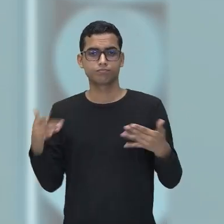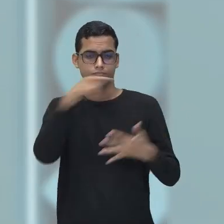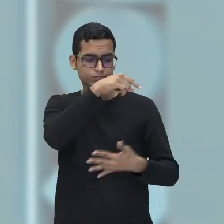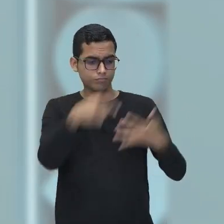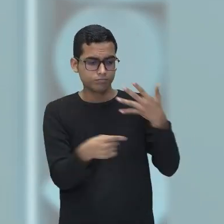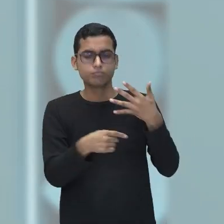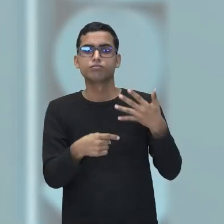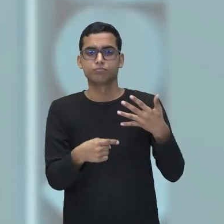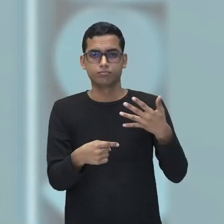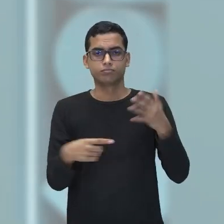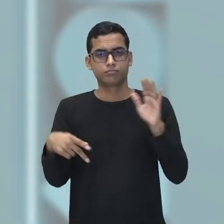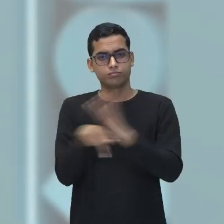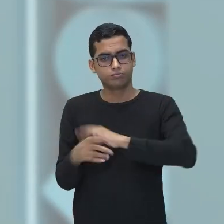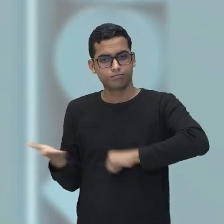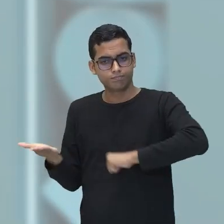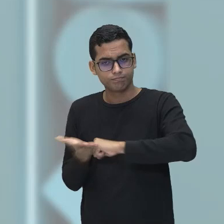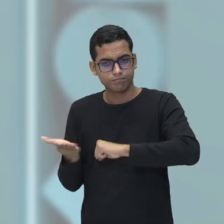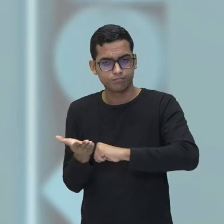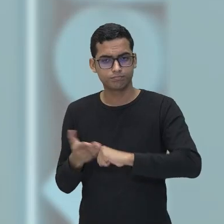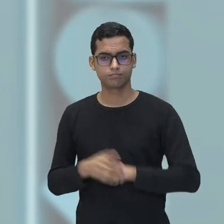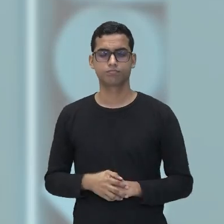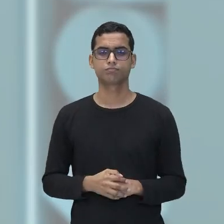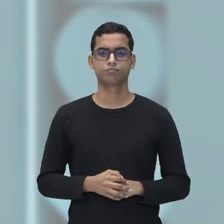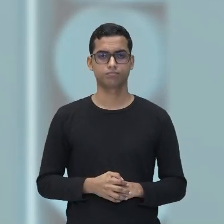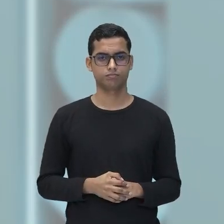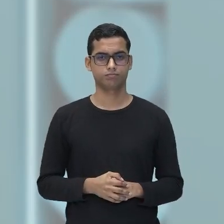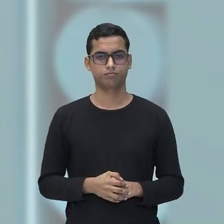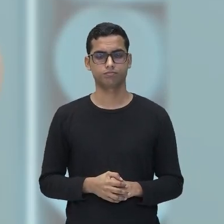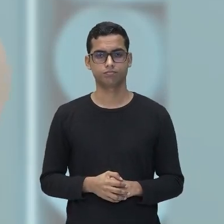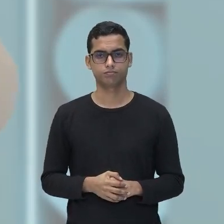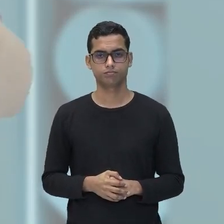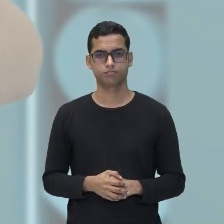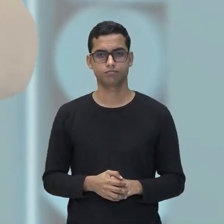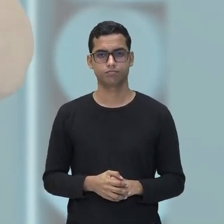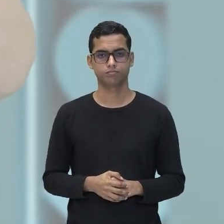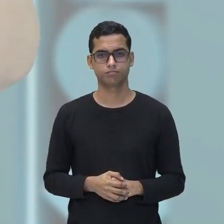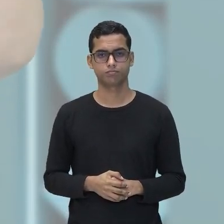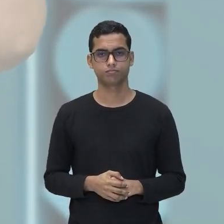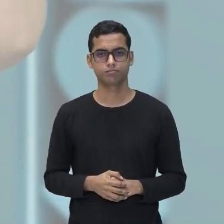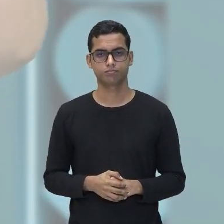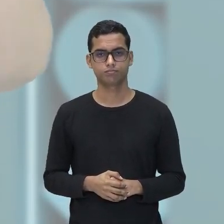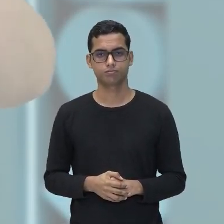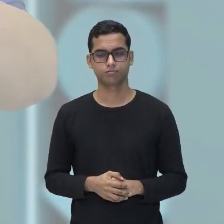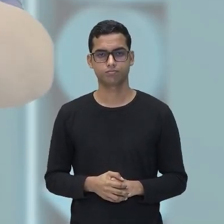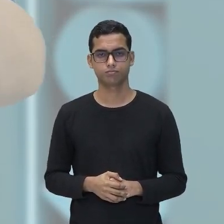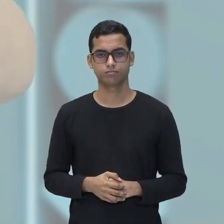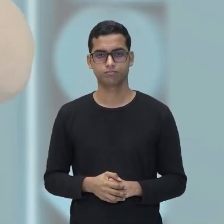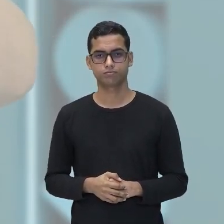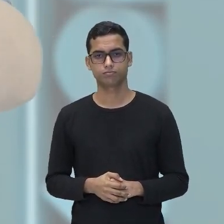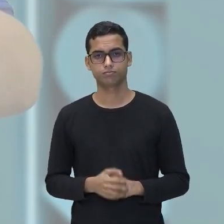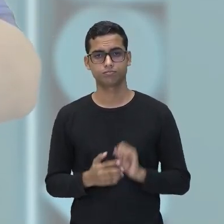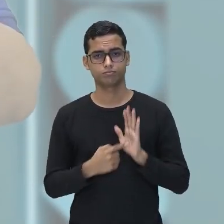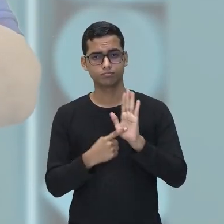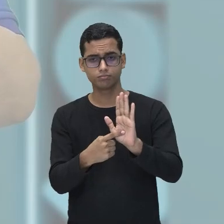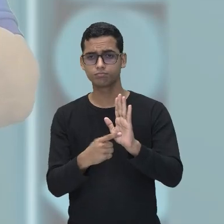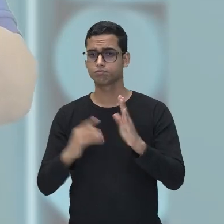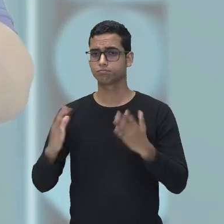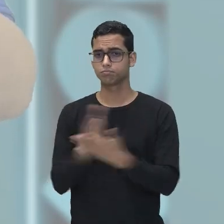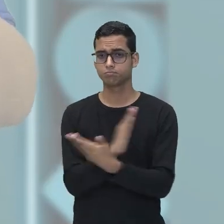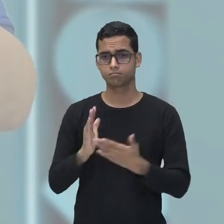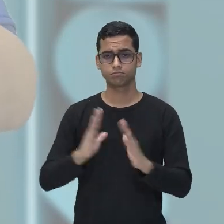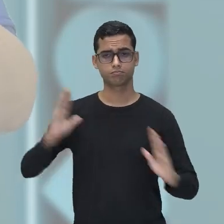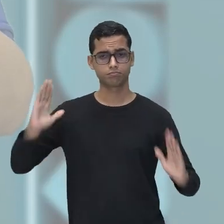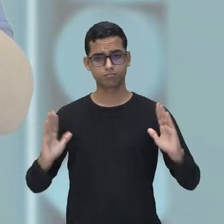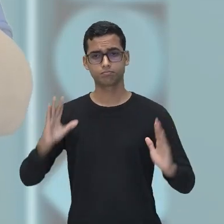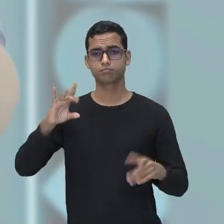elementos contemporâneos que vão se juntar ao fato ali de ainda buscar, em algum momento,